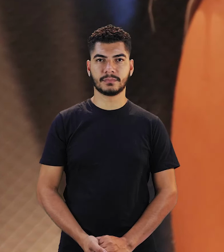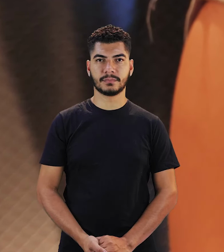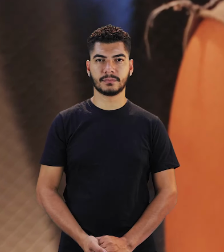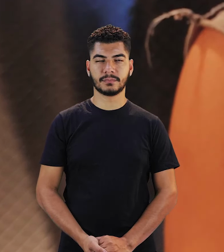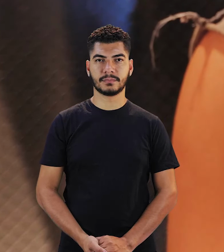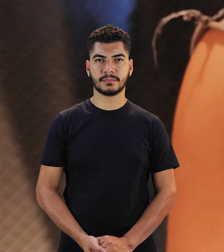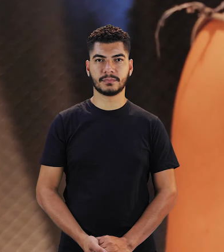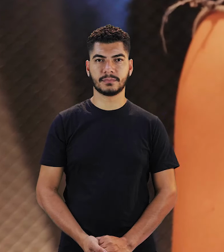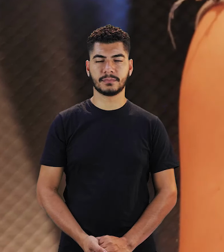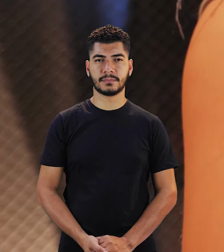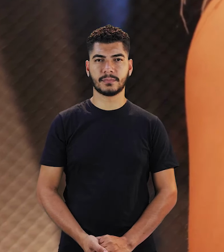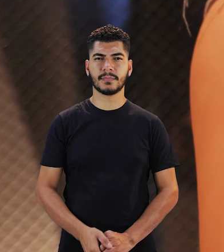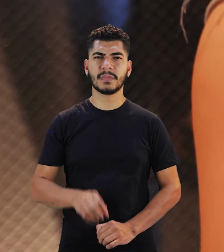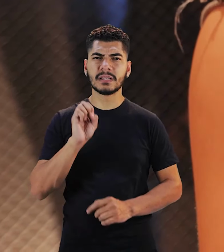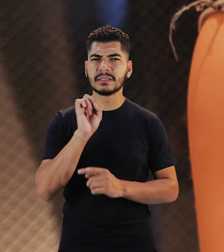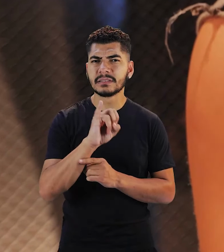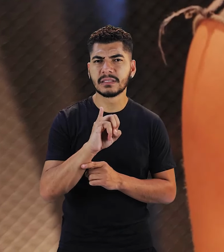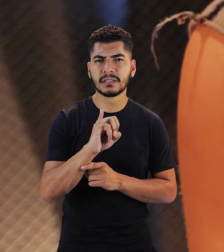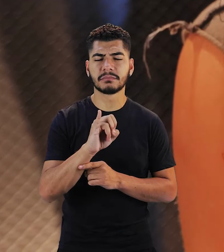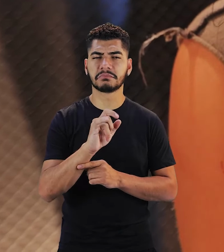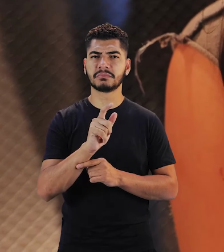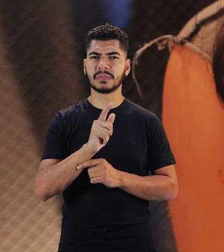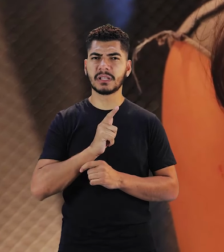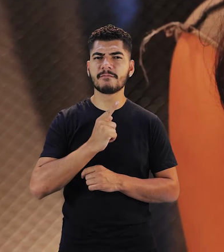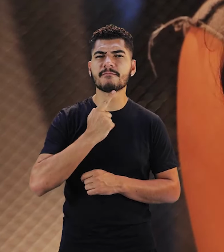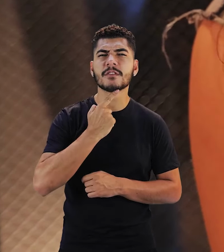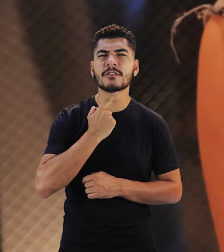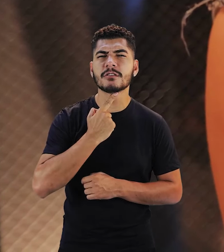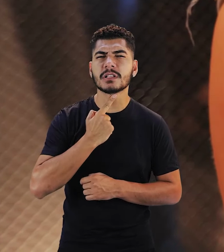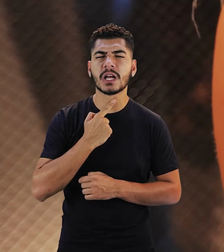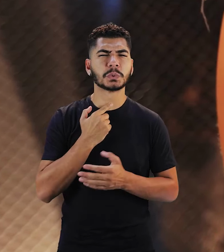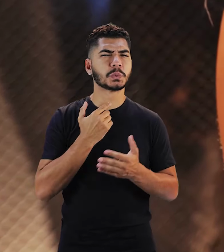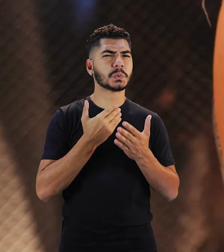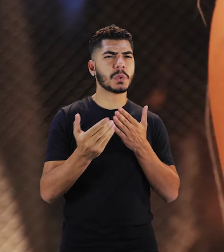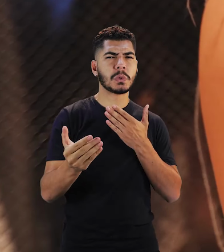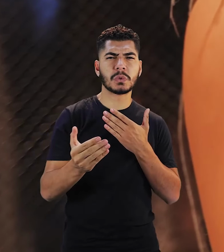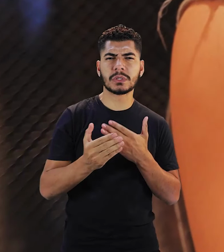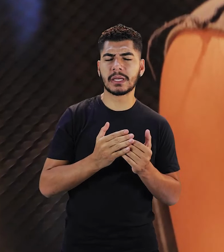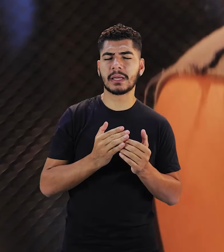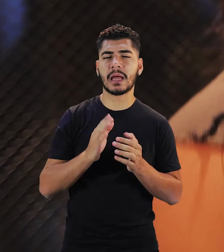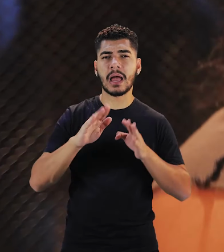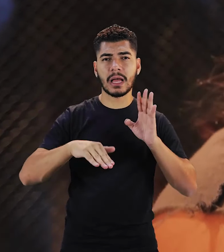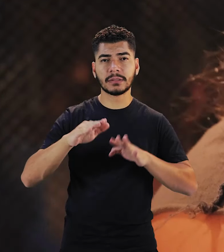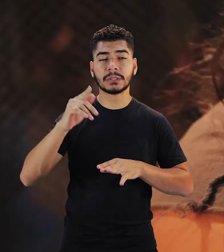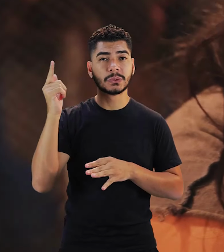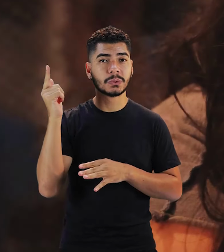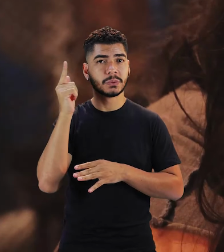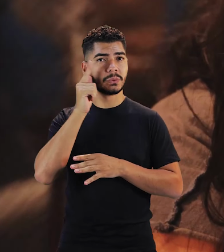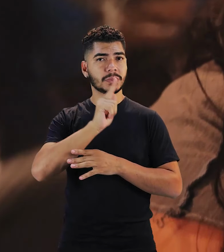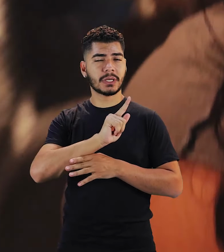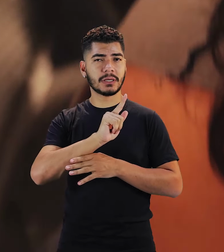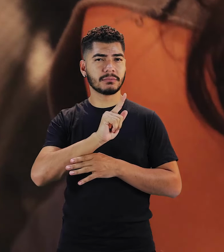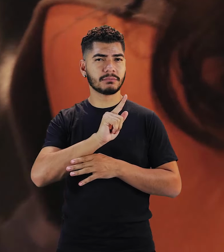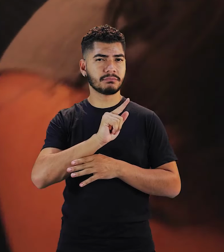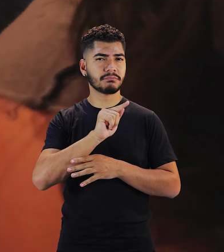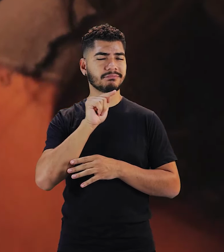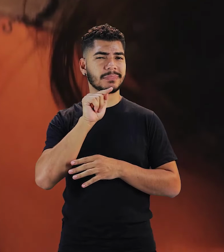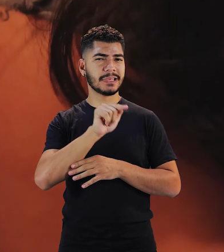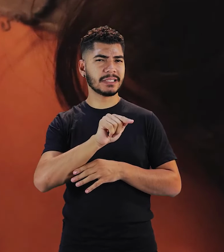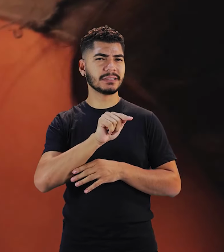Se há qualquer coisa que se pode desejar sempre e obter algumas vezes, essa qualquer